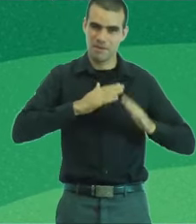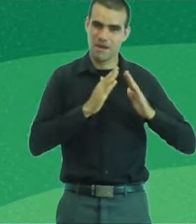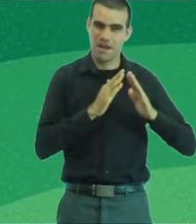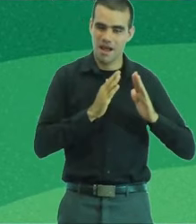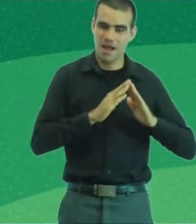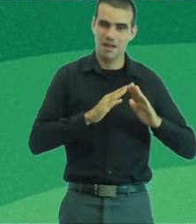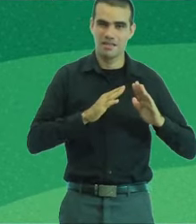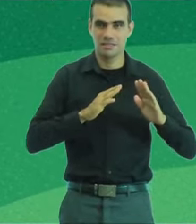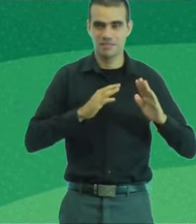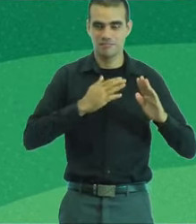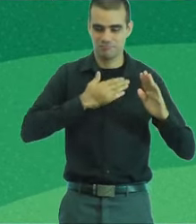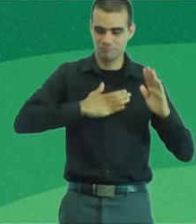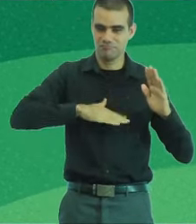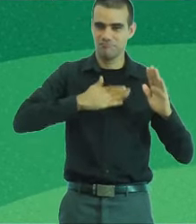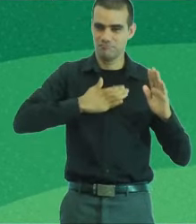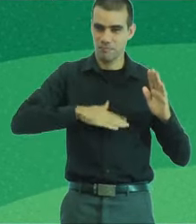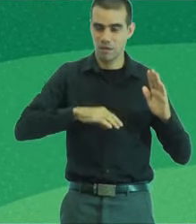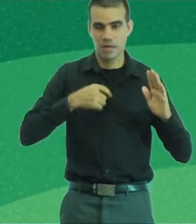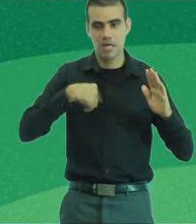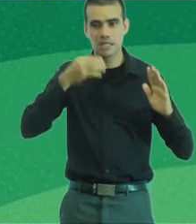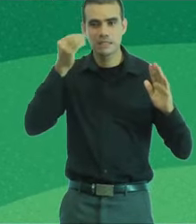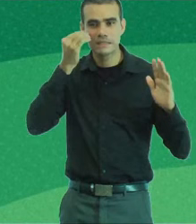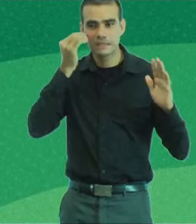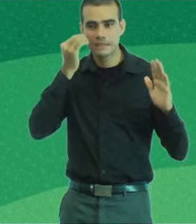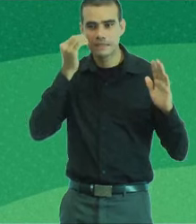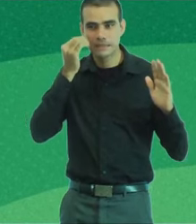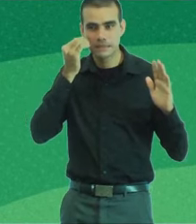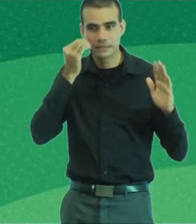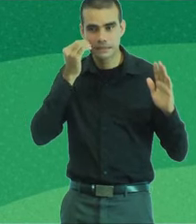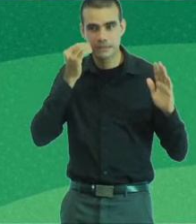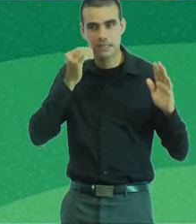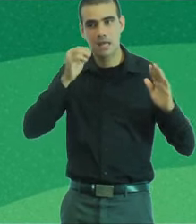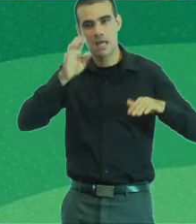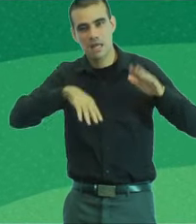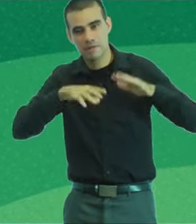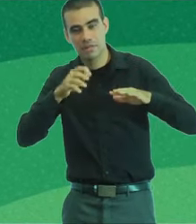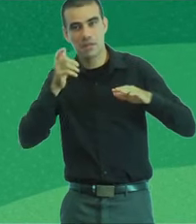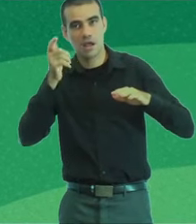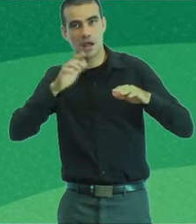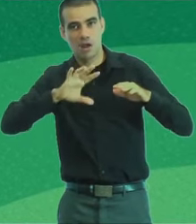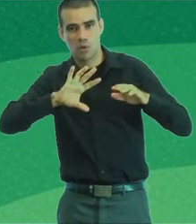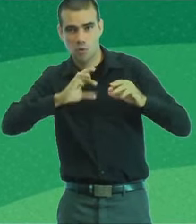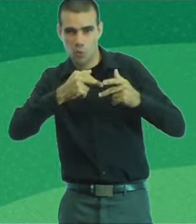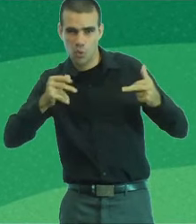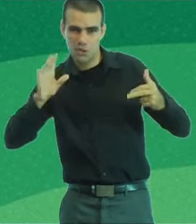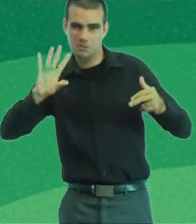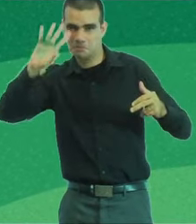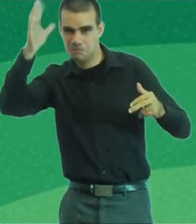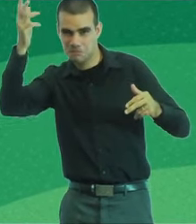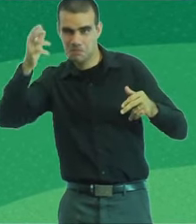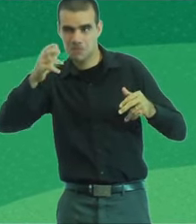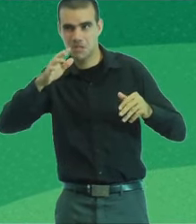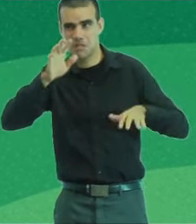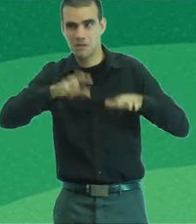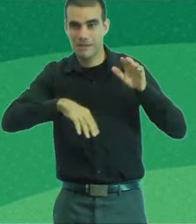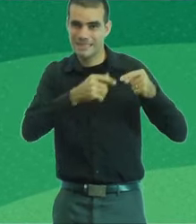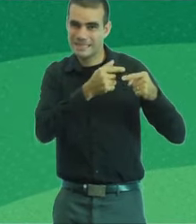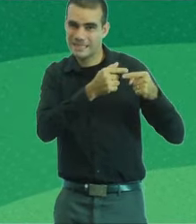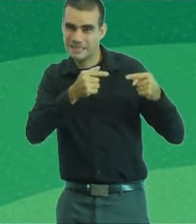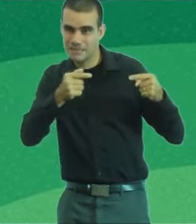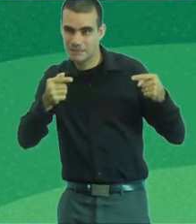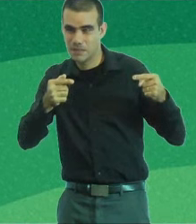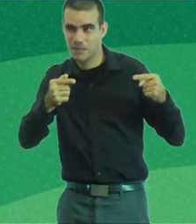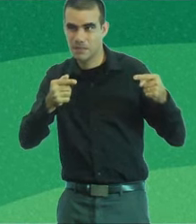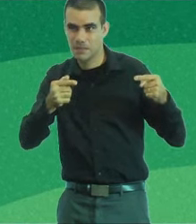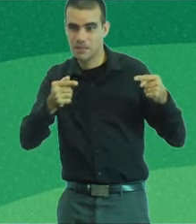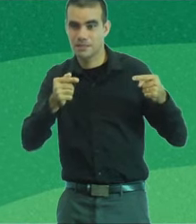moral eu tentei algumas coisas aconteceram assim na semana que eu fui contratado